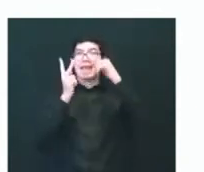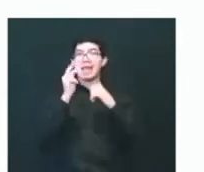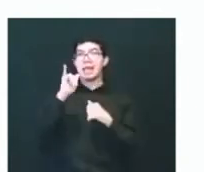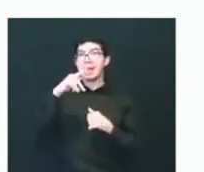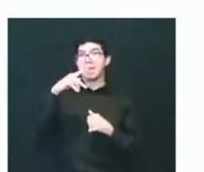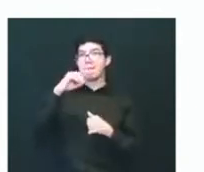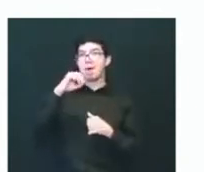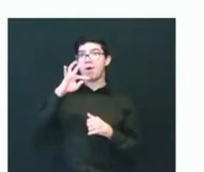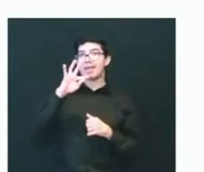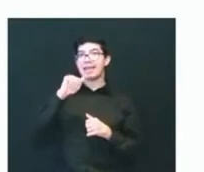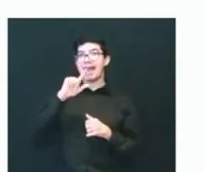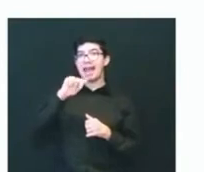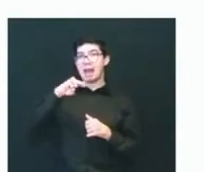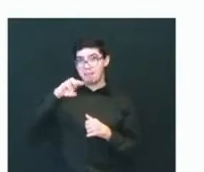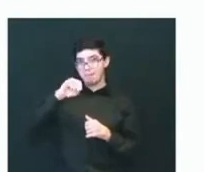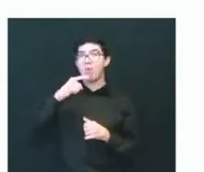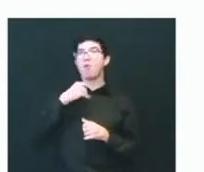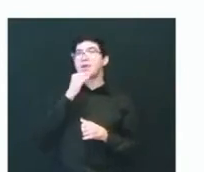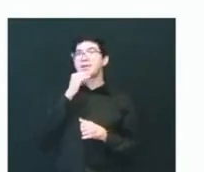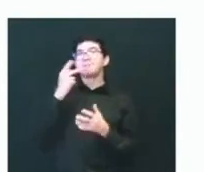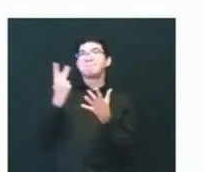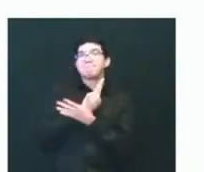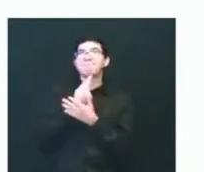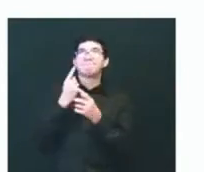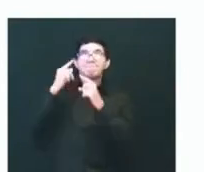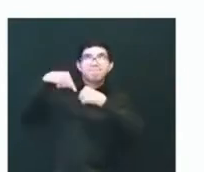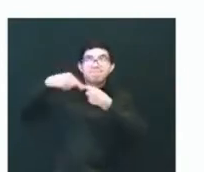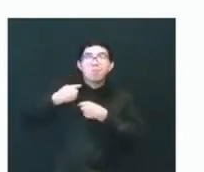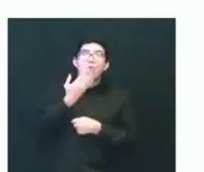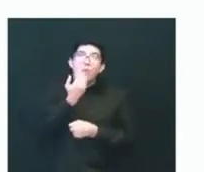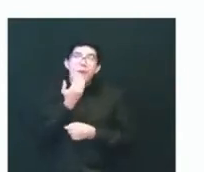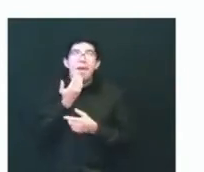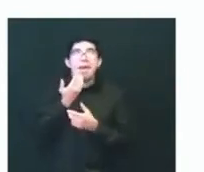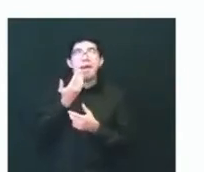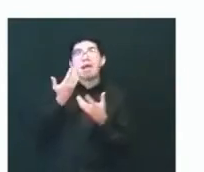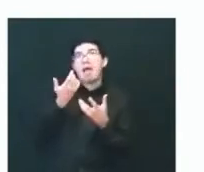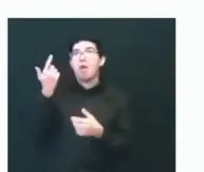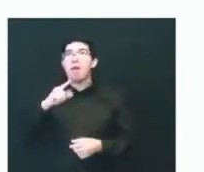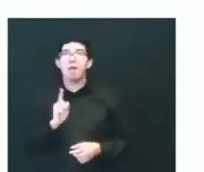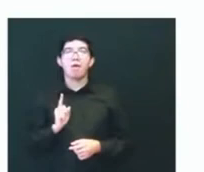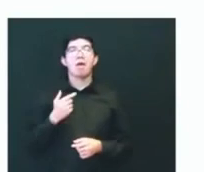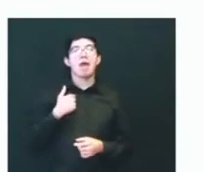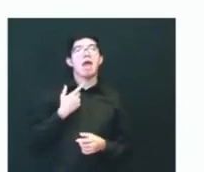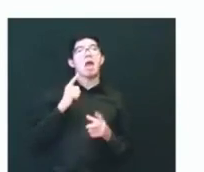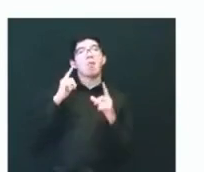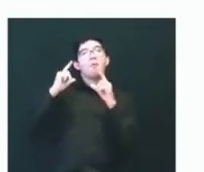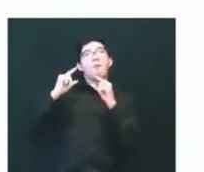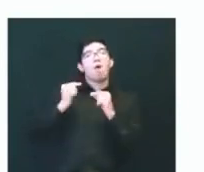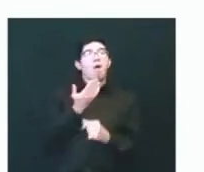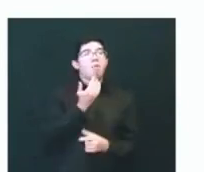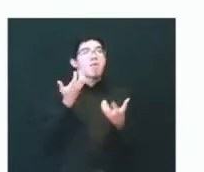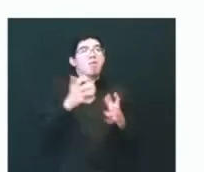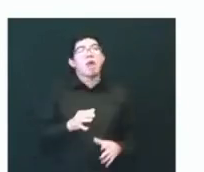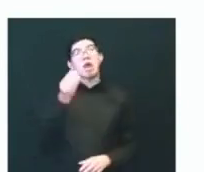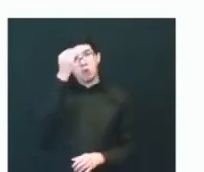é a questão do apetite. Então, o apetite do paciente ele fica reduzido por essa alteração da própria